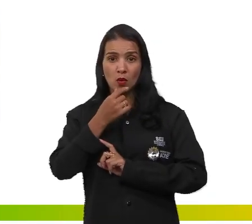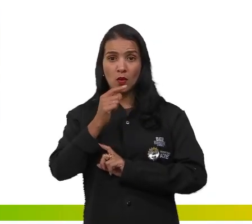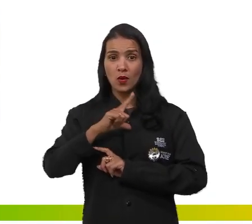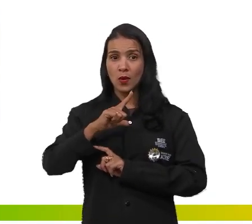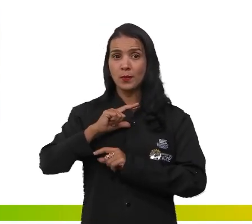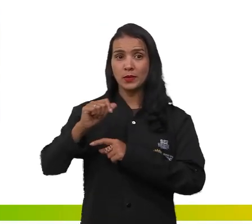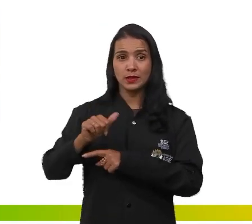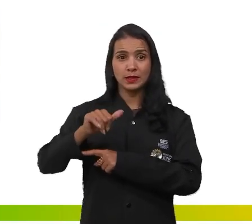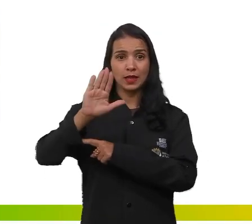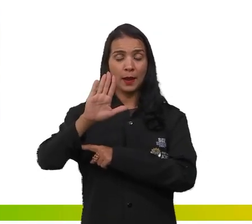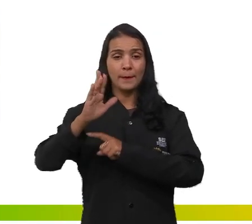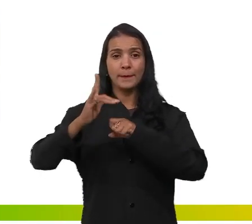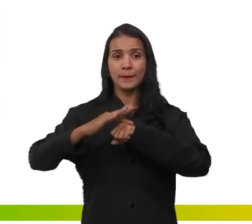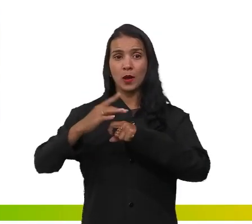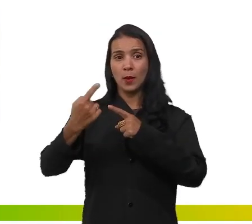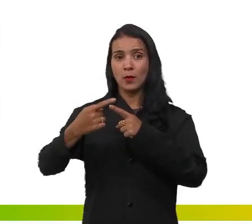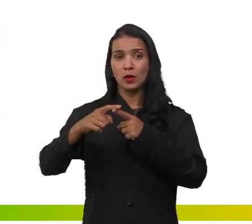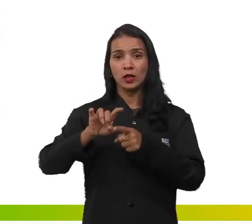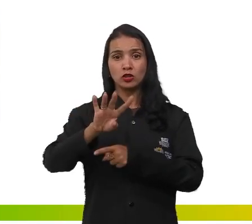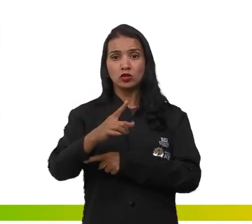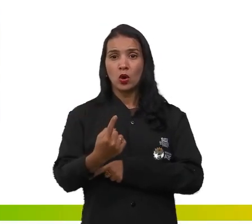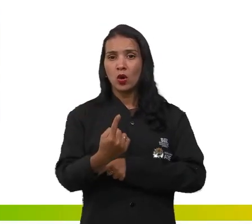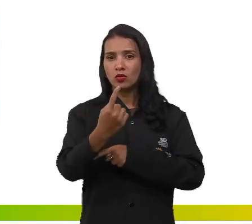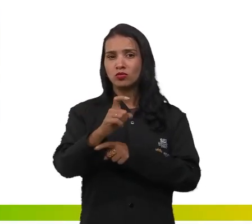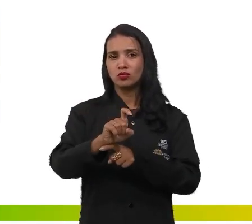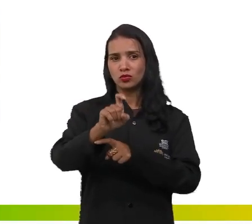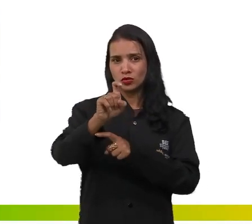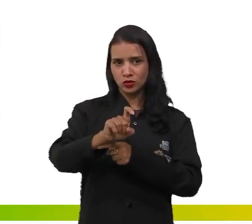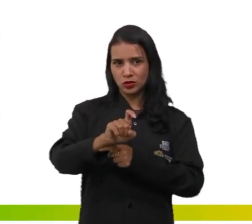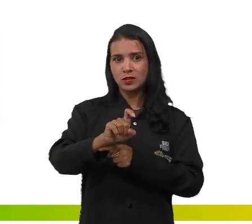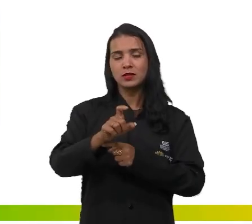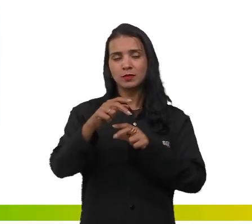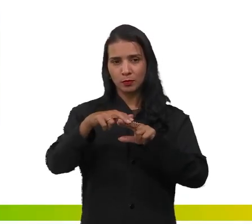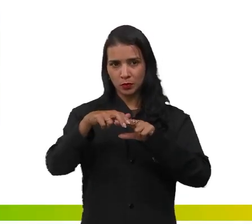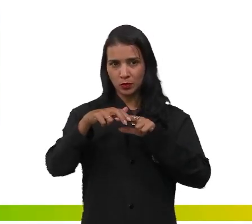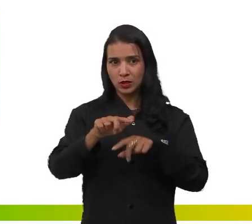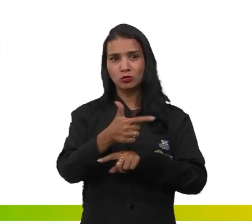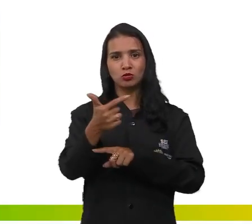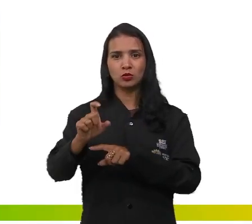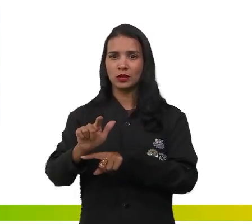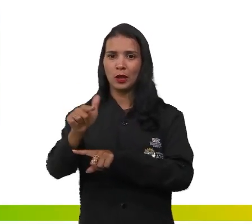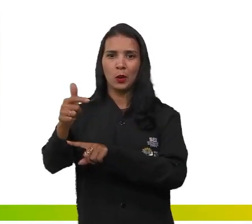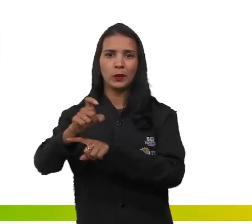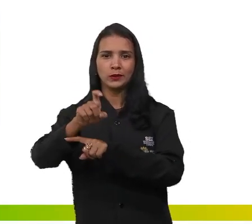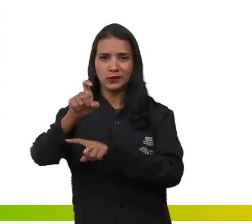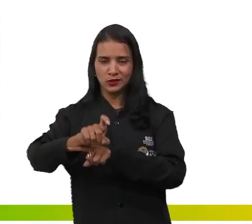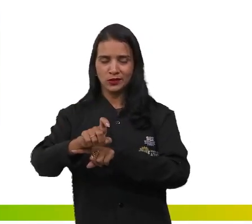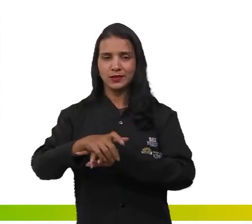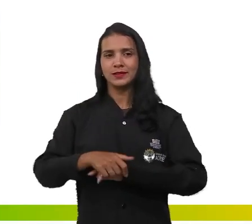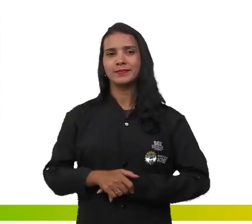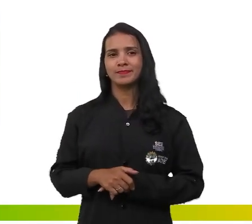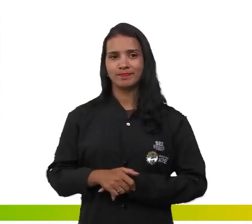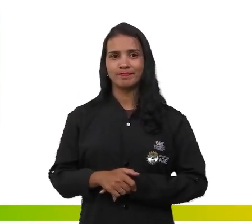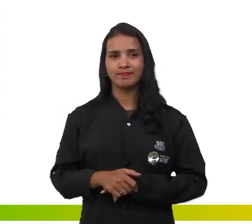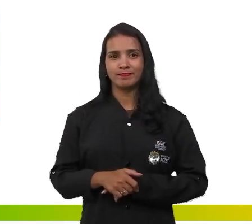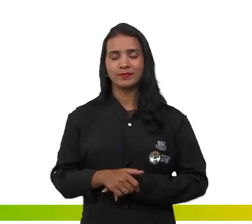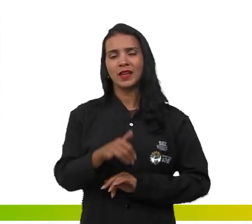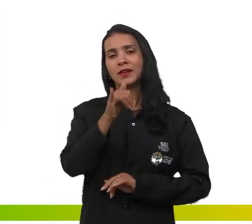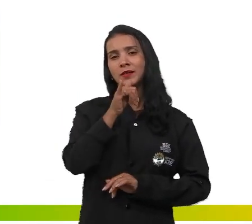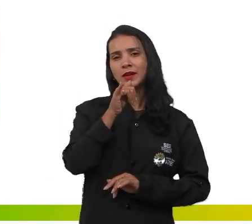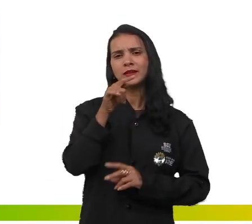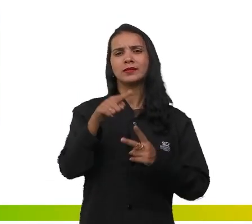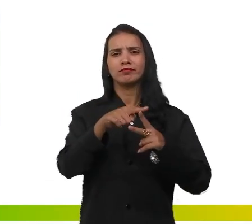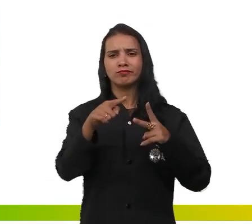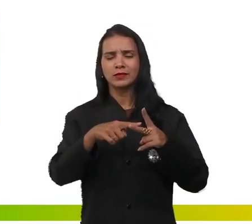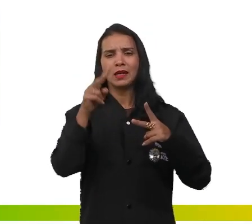só tem um X, tá? Não tem outro X aí para dar conta, ele só tem um. Então, exemplos clássicos, daltonismo